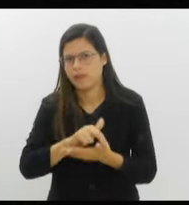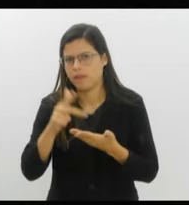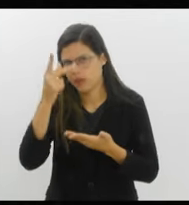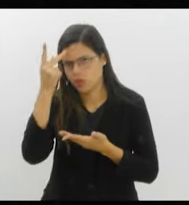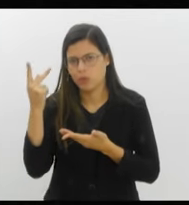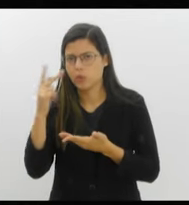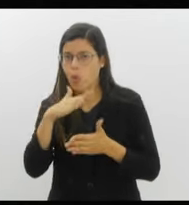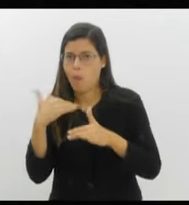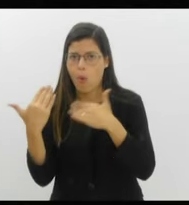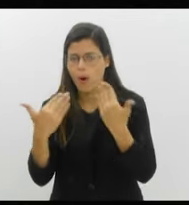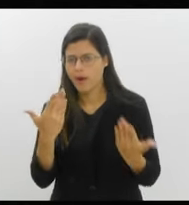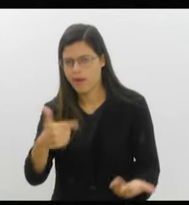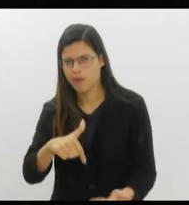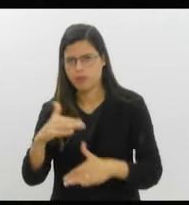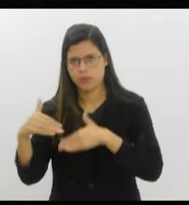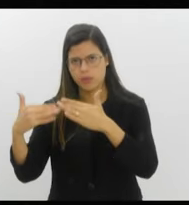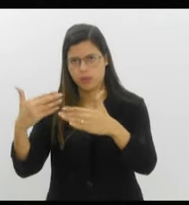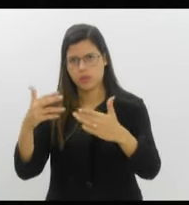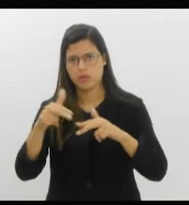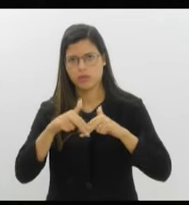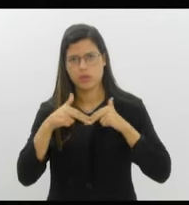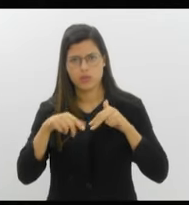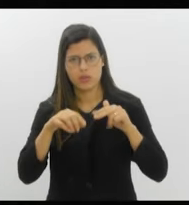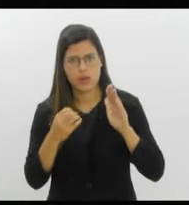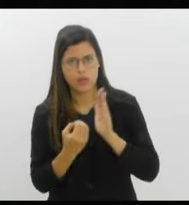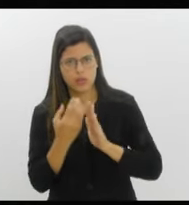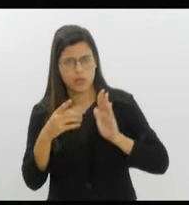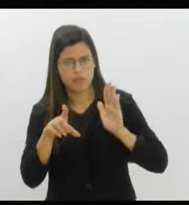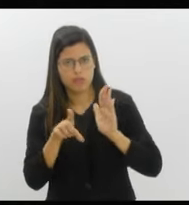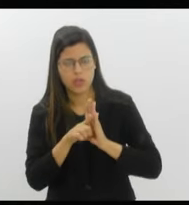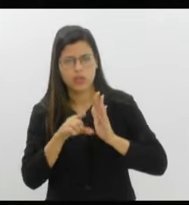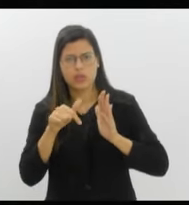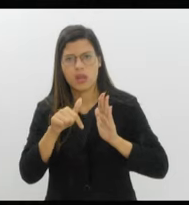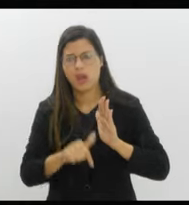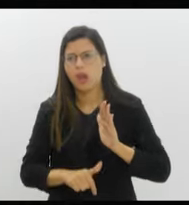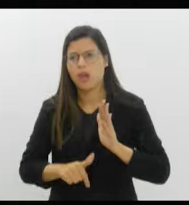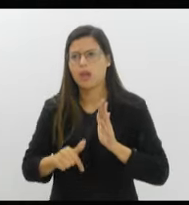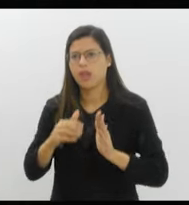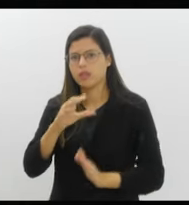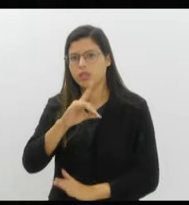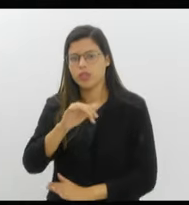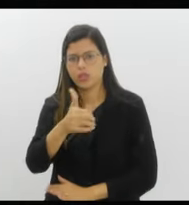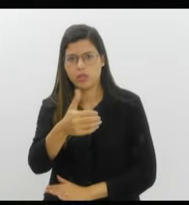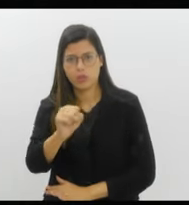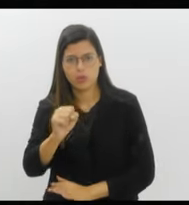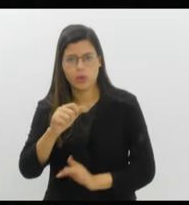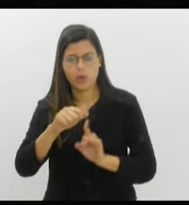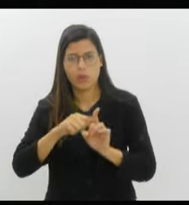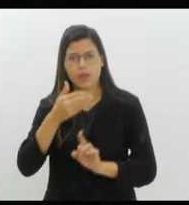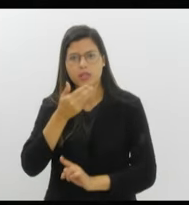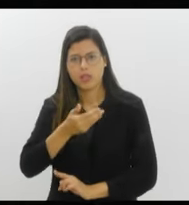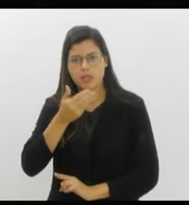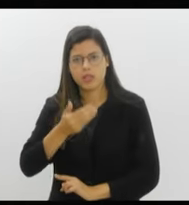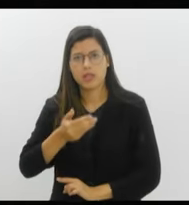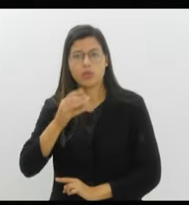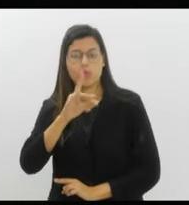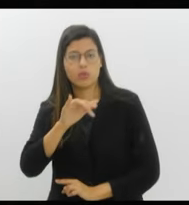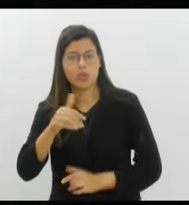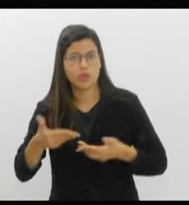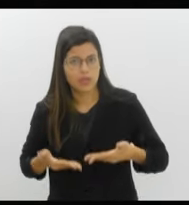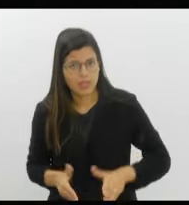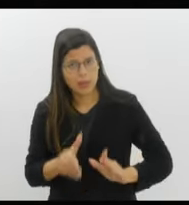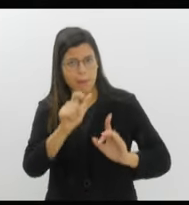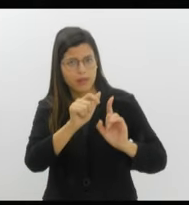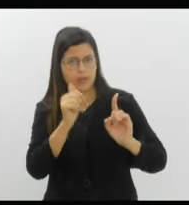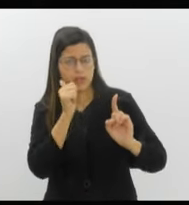a aprovação dessa lei dá para a gente a perspectiva de poder debater no dia 18 de dezembro, que foi o dia do nascimento de Inês Etienne Romeu,